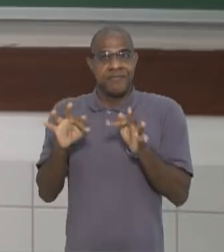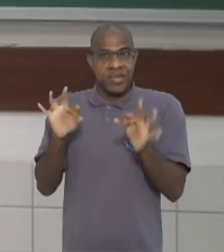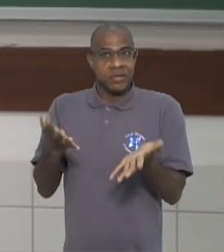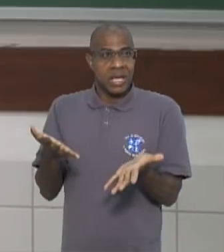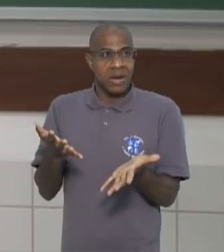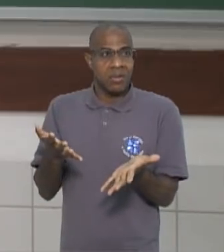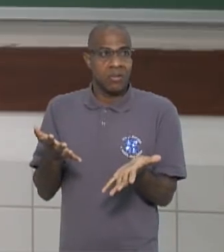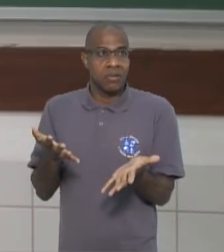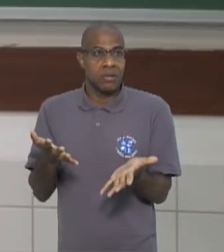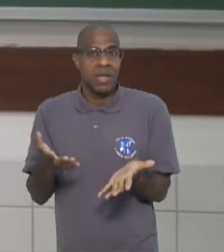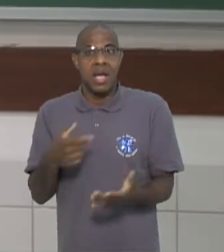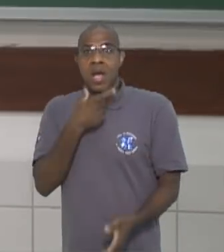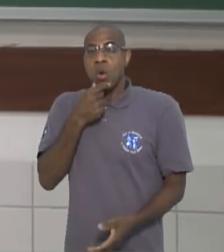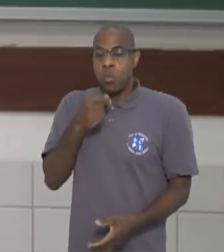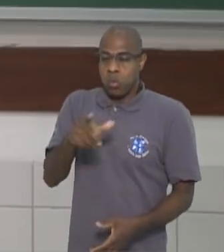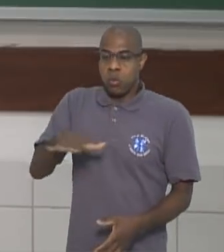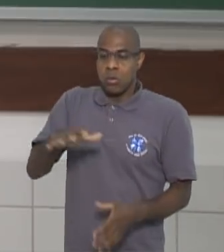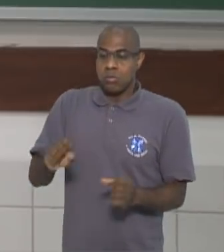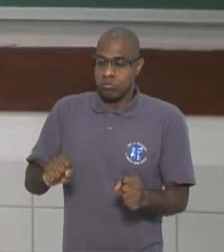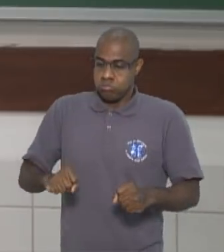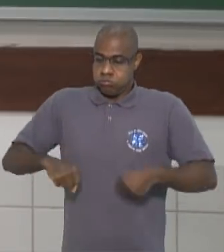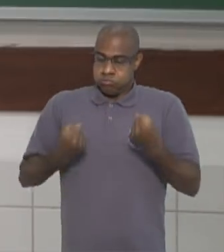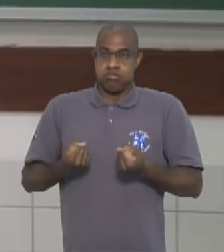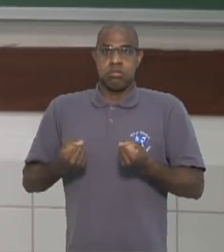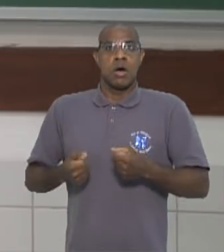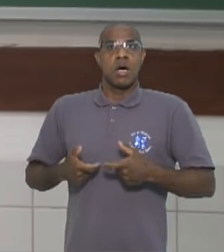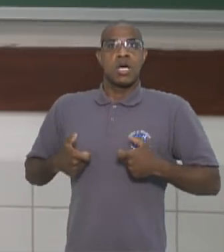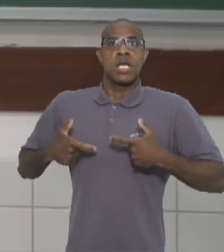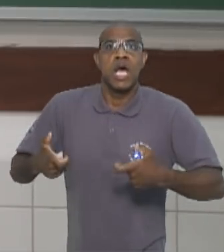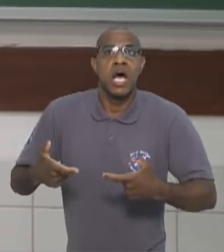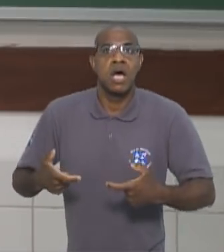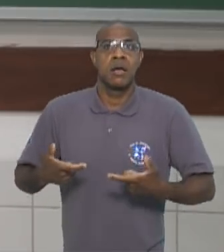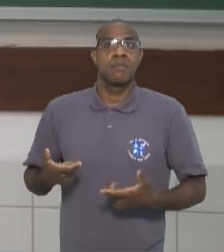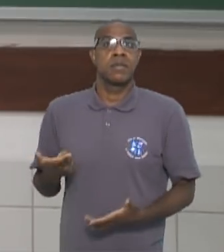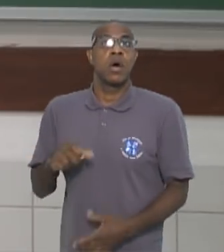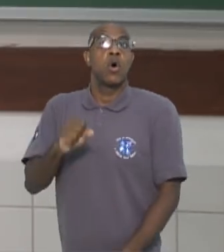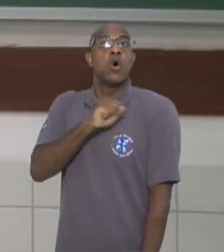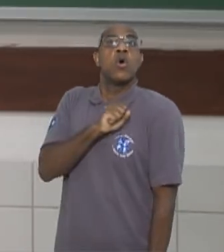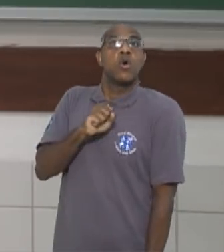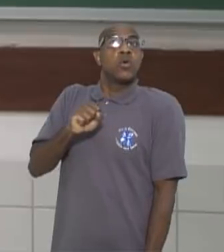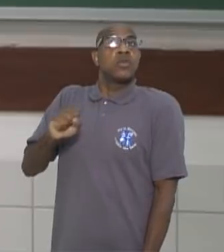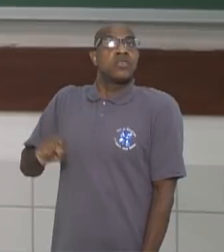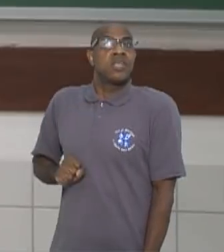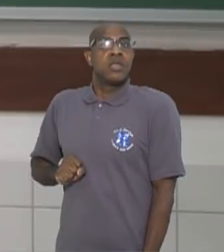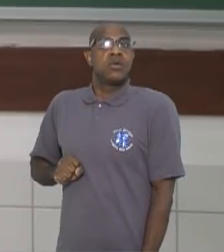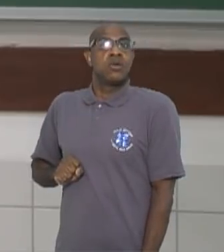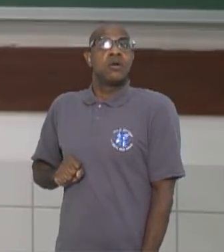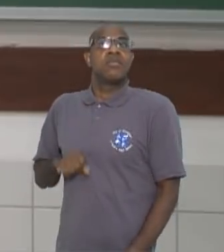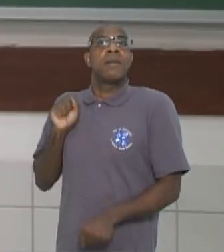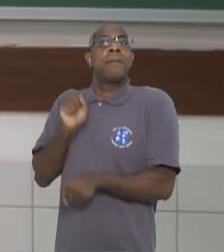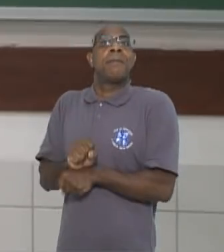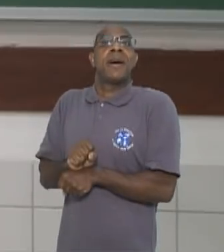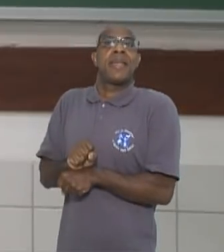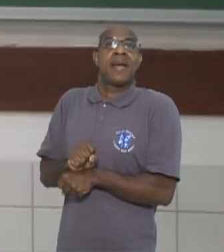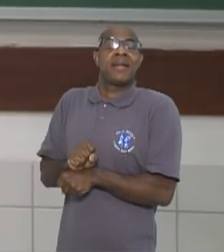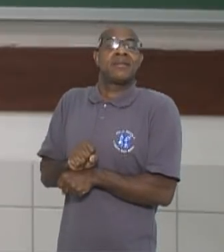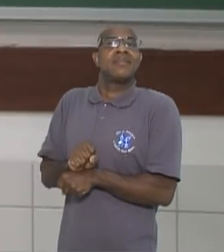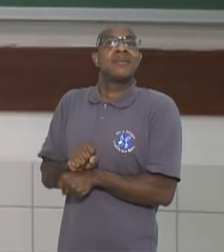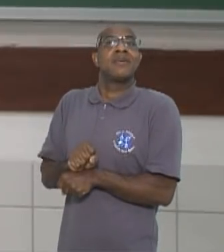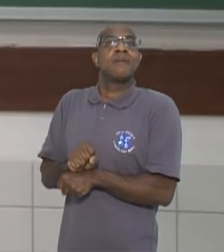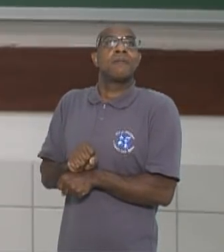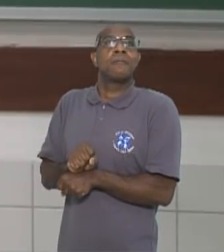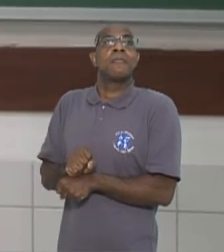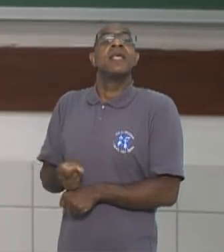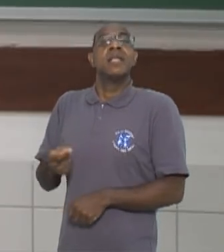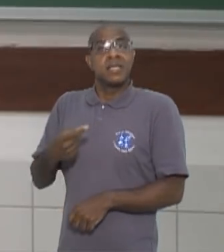homem extremamente guerreiro, ele se torna um homem preguiçoso, parado, sem vínculos bélicos. Então a